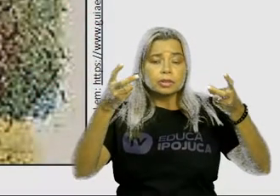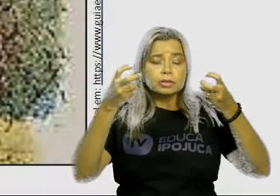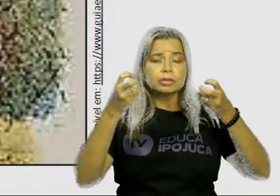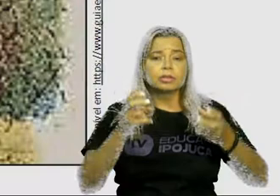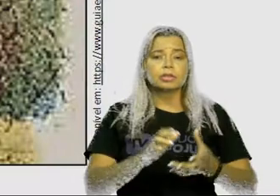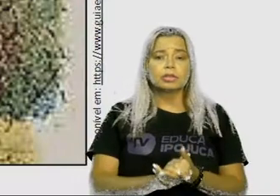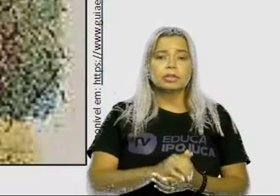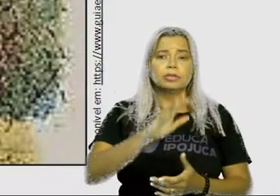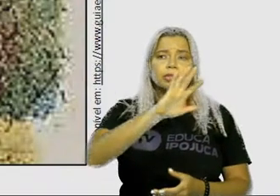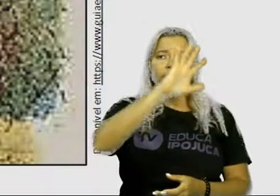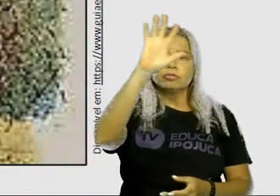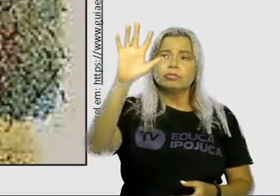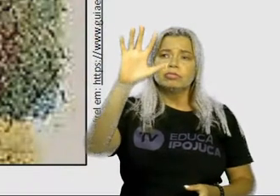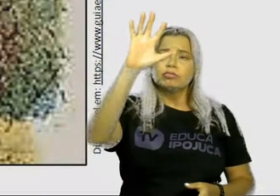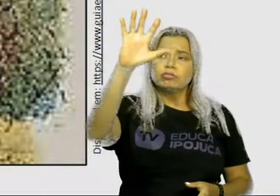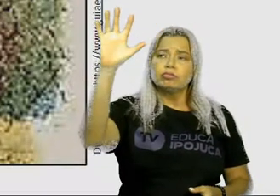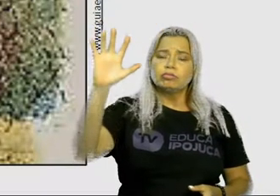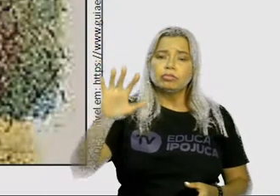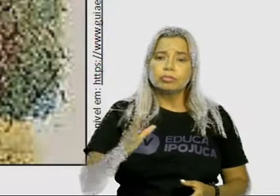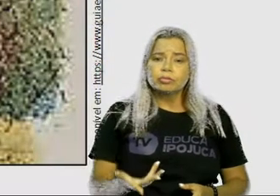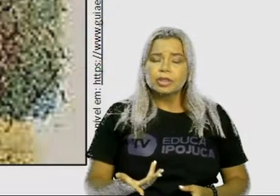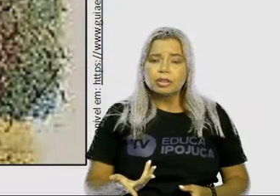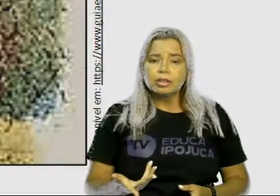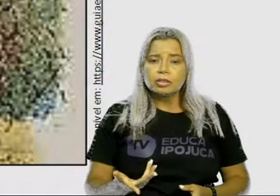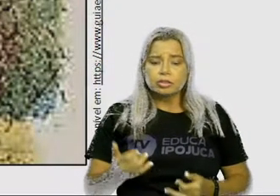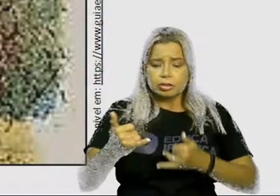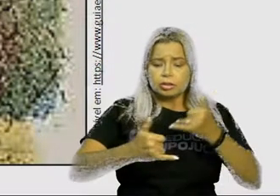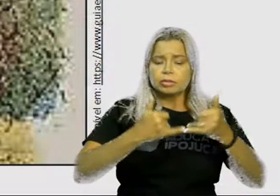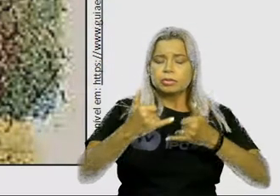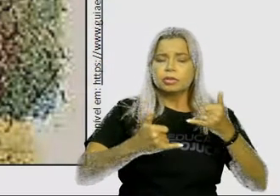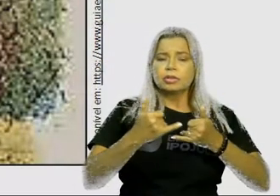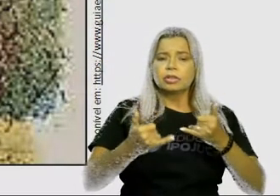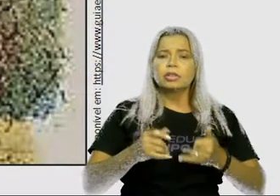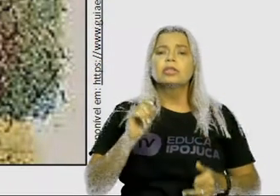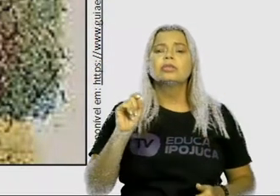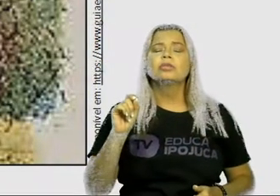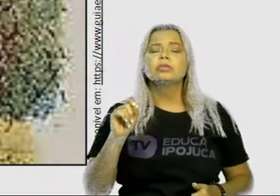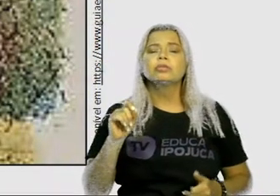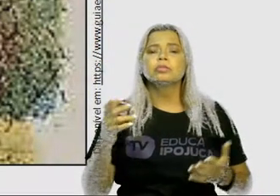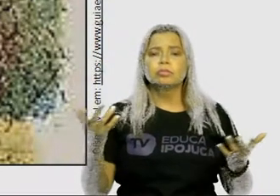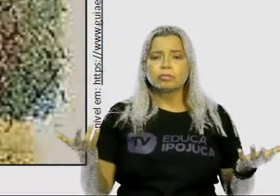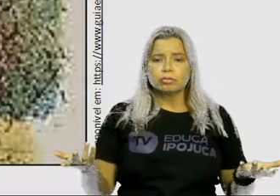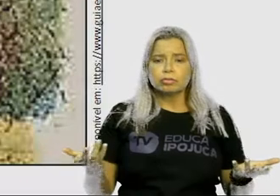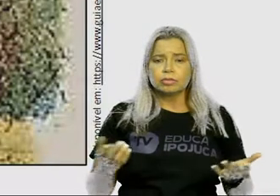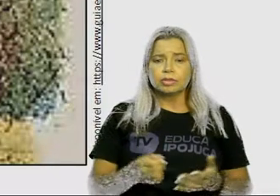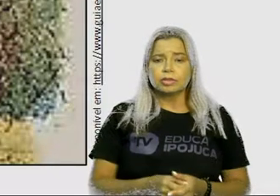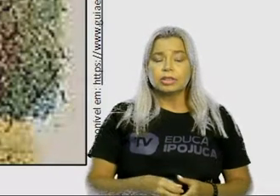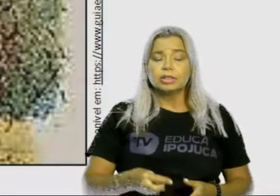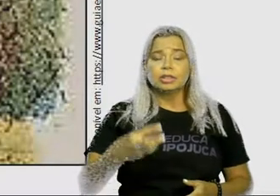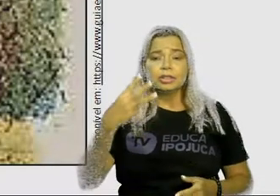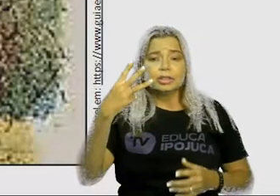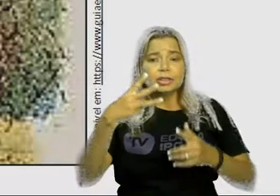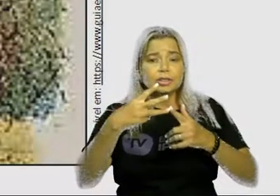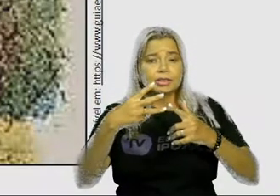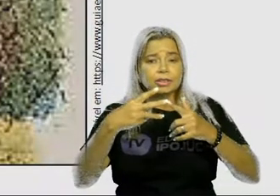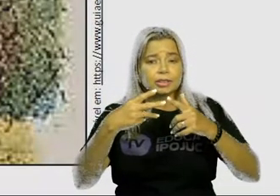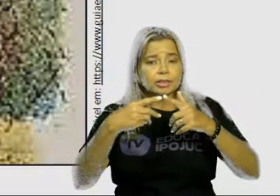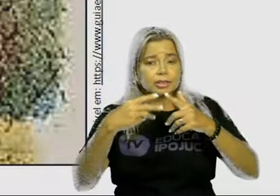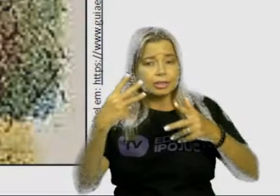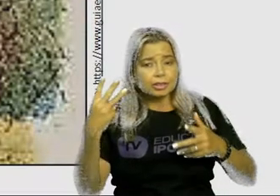imagem. Qual a brincadeira sensorial é essa? Que brincadeira é essa? Temos três dicas aí.